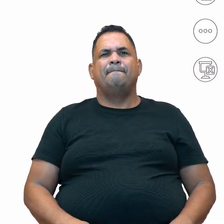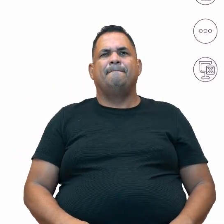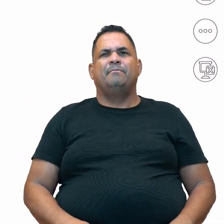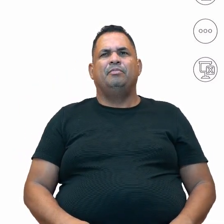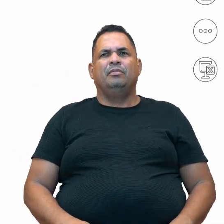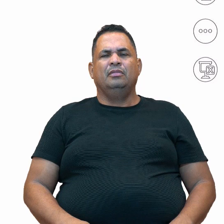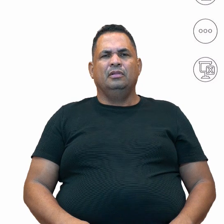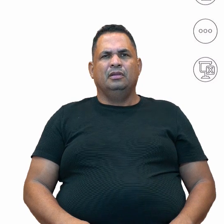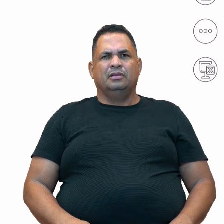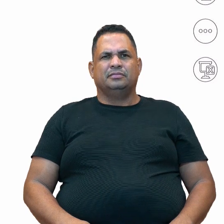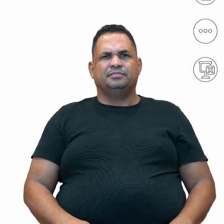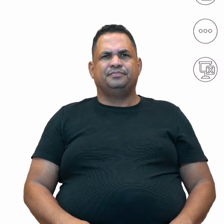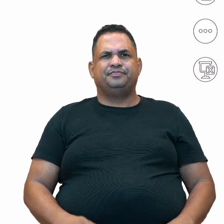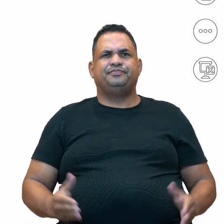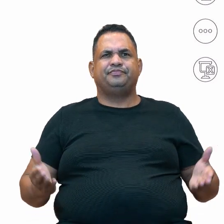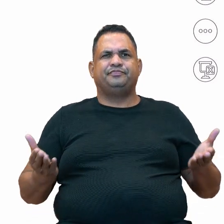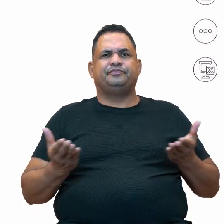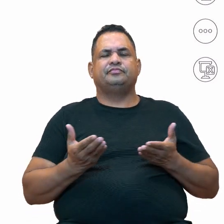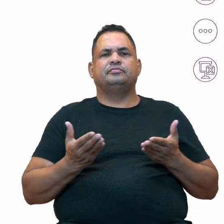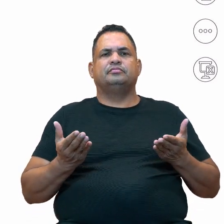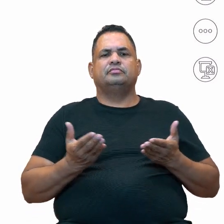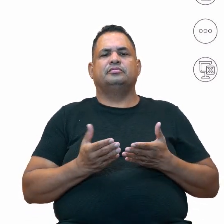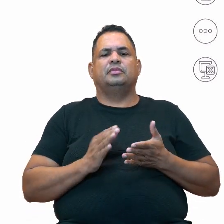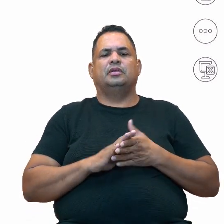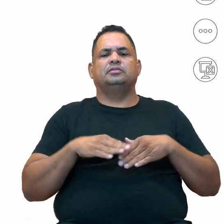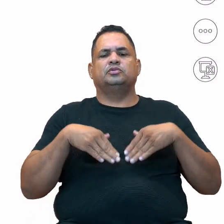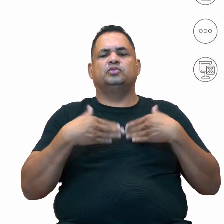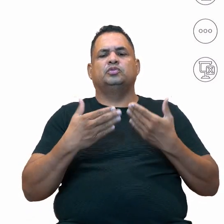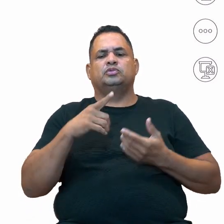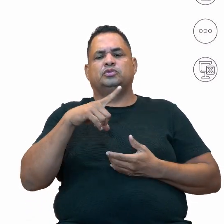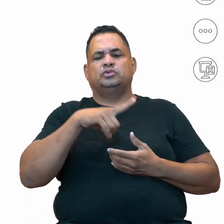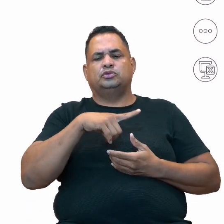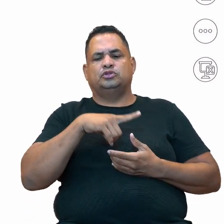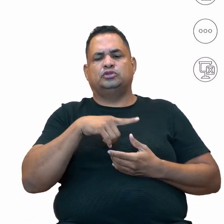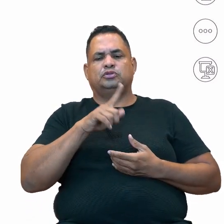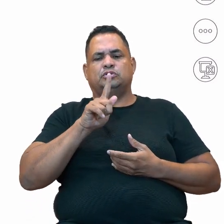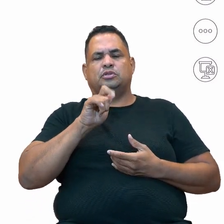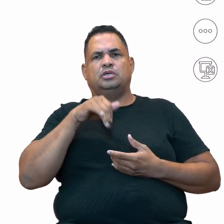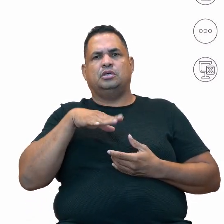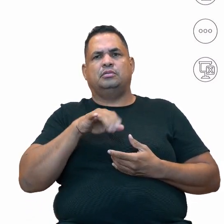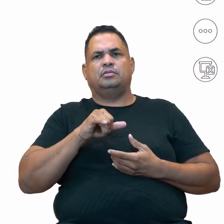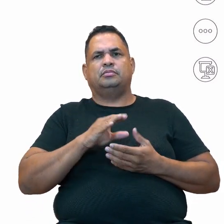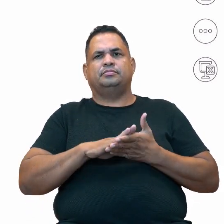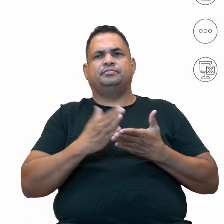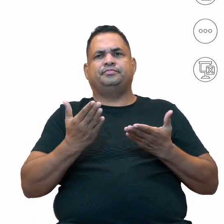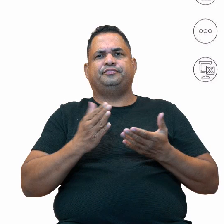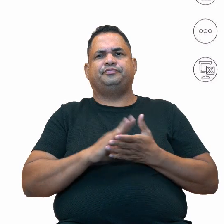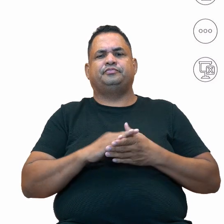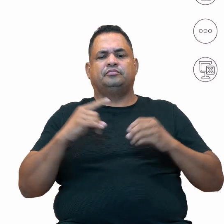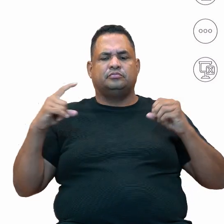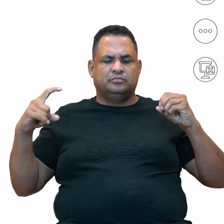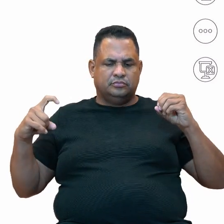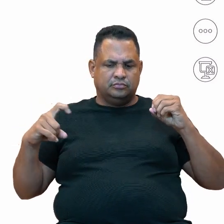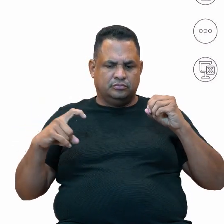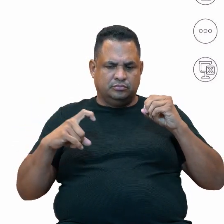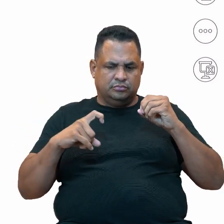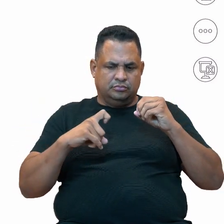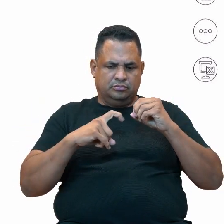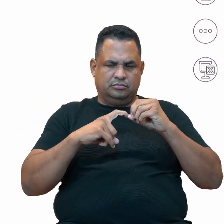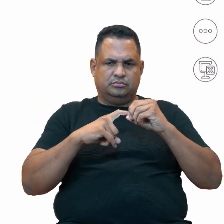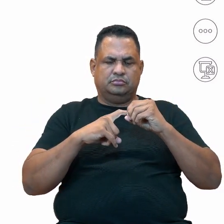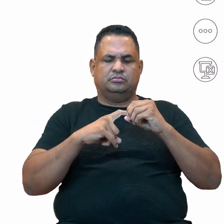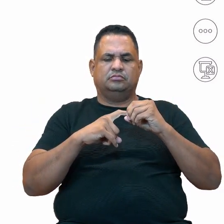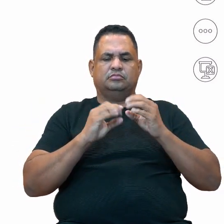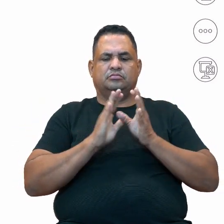Agora nós vamos para a reprodução sexuada, onde nós temos envolvimento, participação dos gametas e o processo